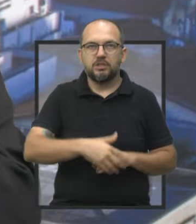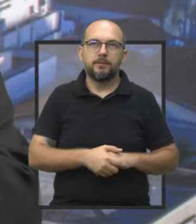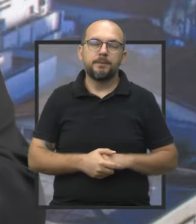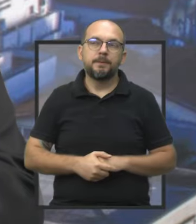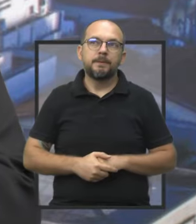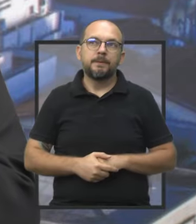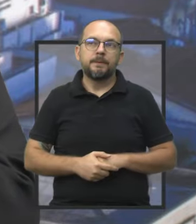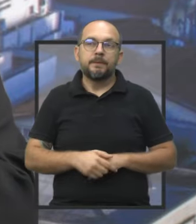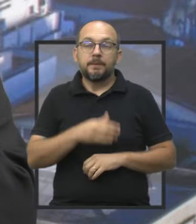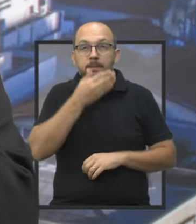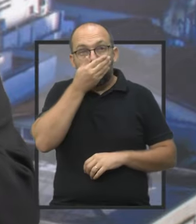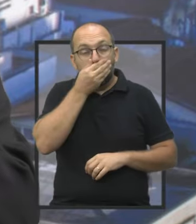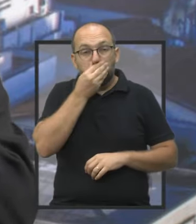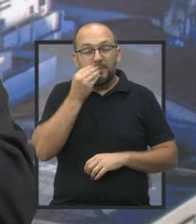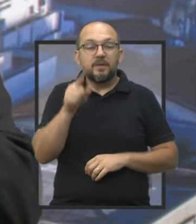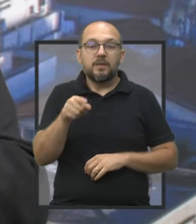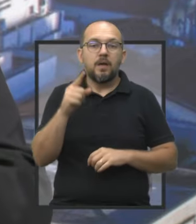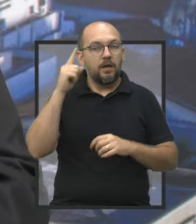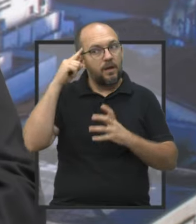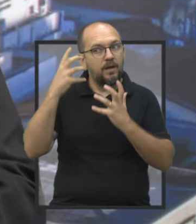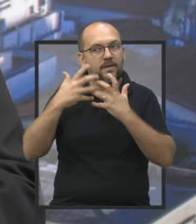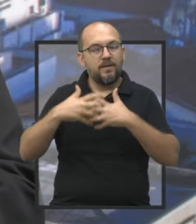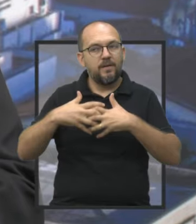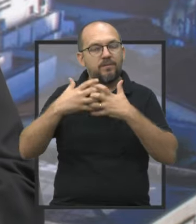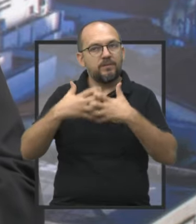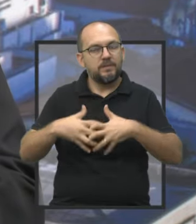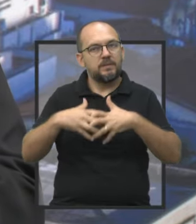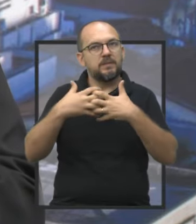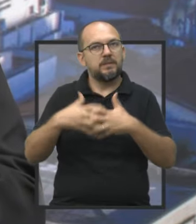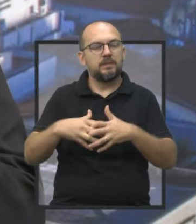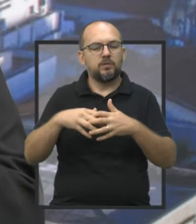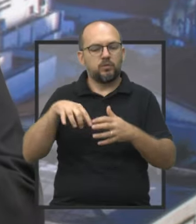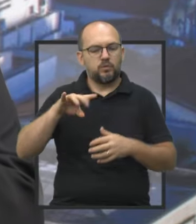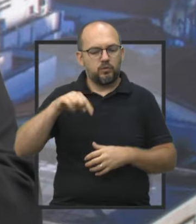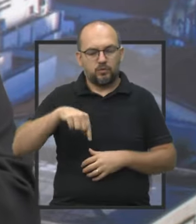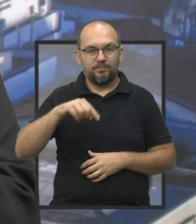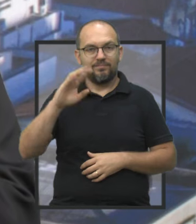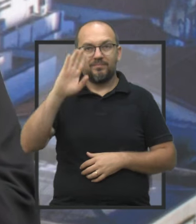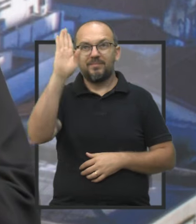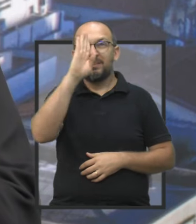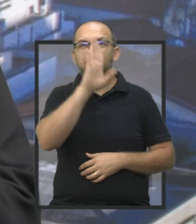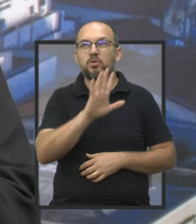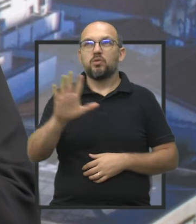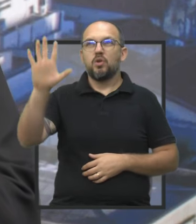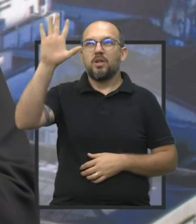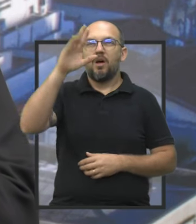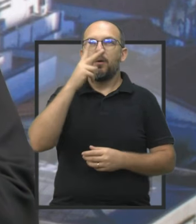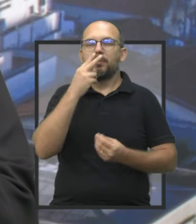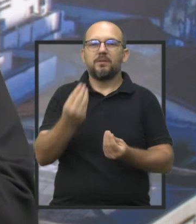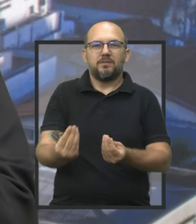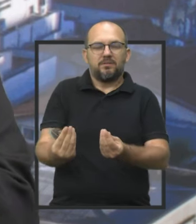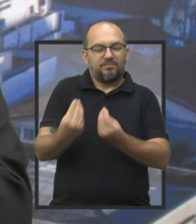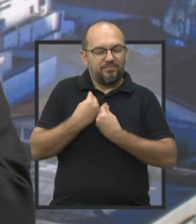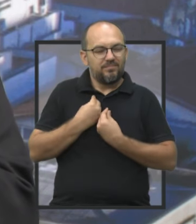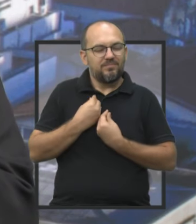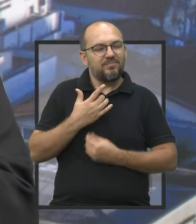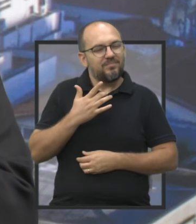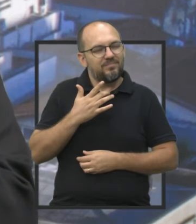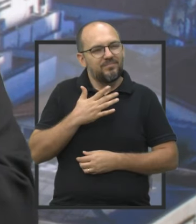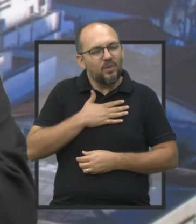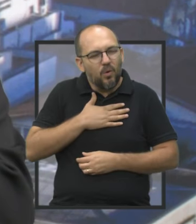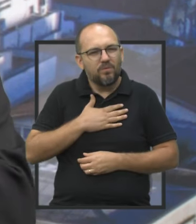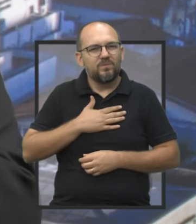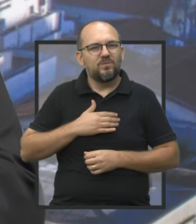encontrado, e acho que isso é um reflexo até a nível nacional, me dói como parlamentar. Porque,